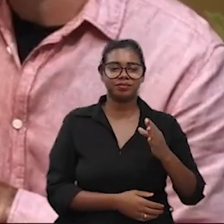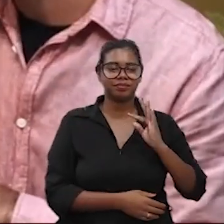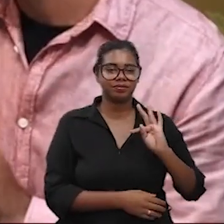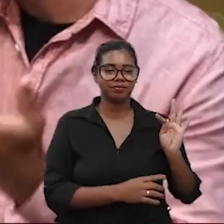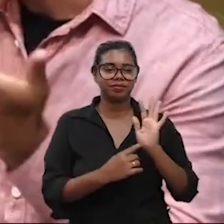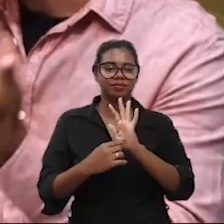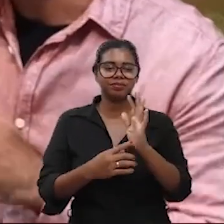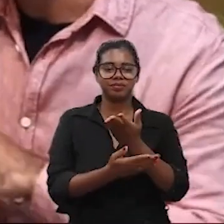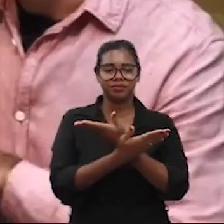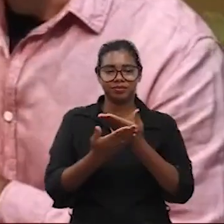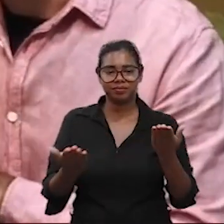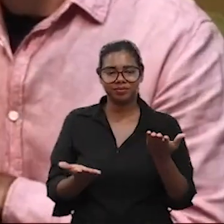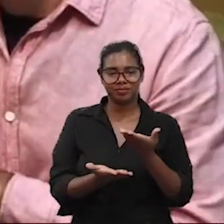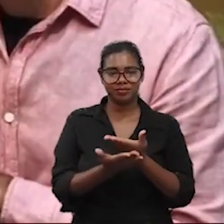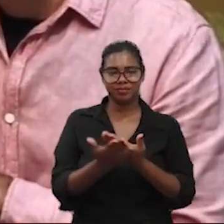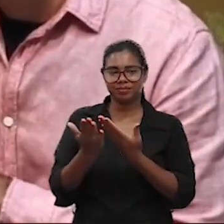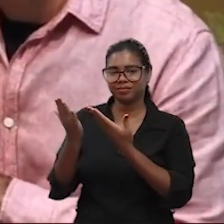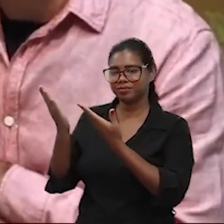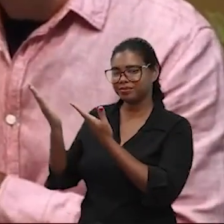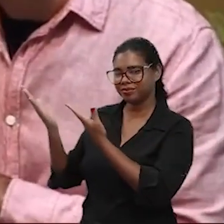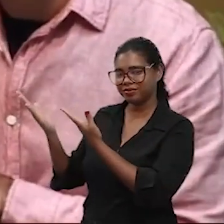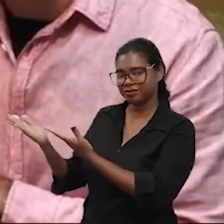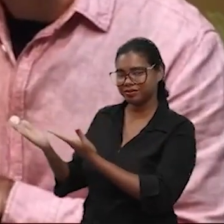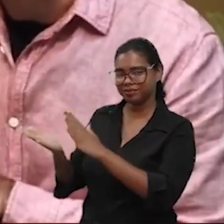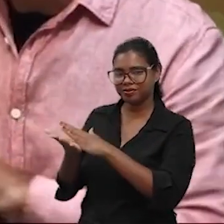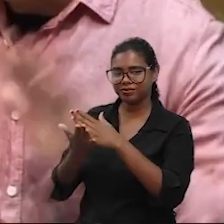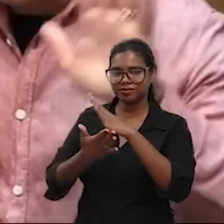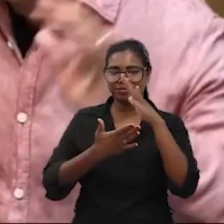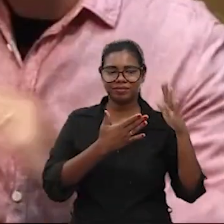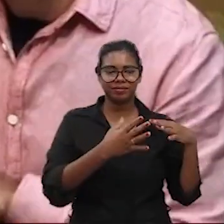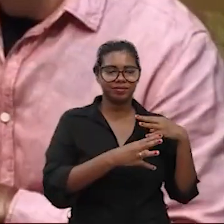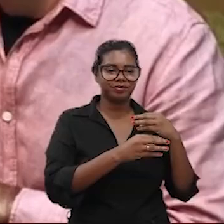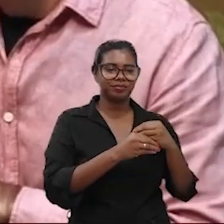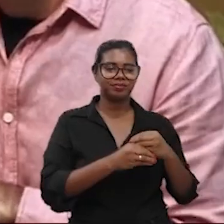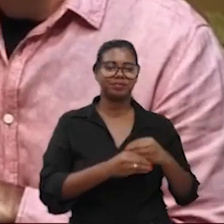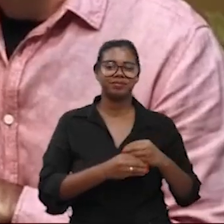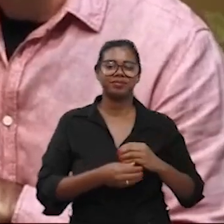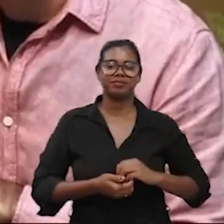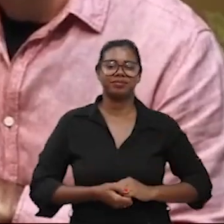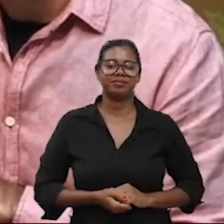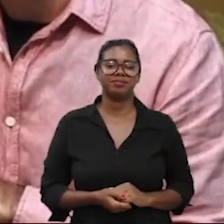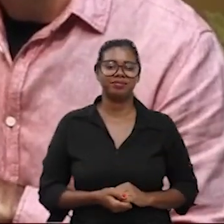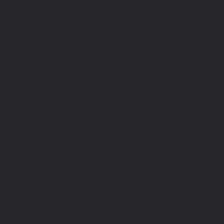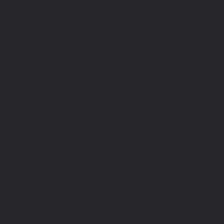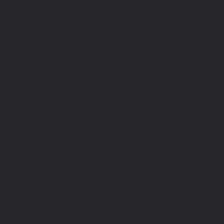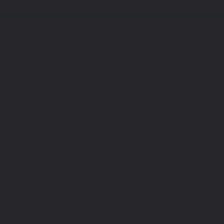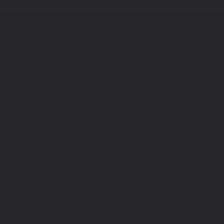aqui hoje nessa aula com o professor intérprete Álvaro Ferreira. Obrigado e até a próxima.